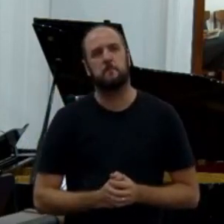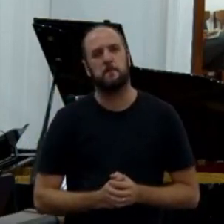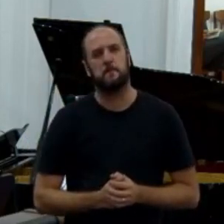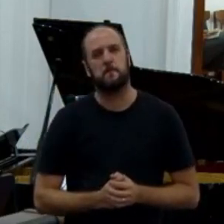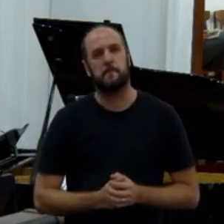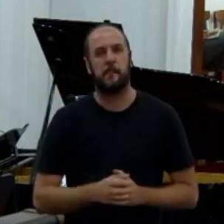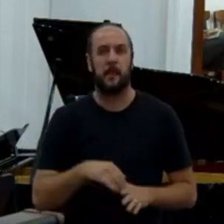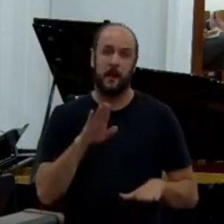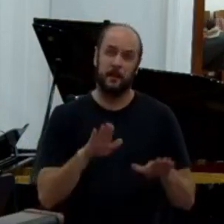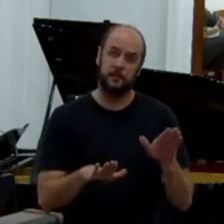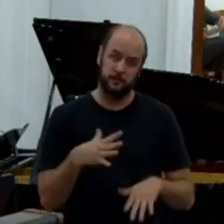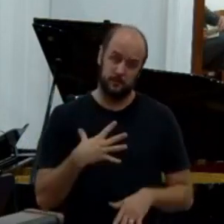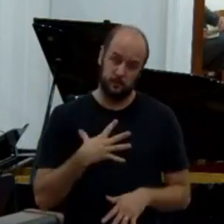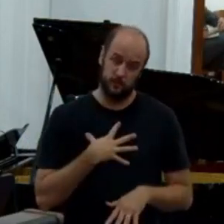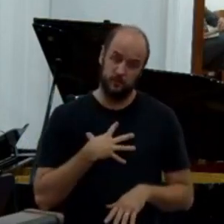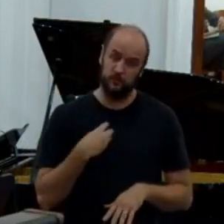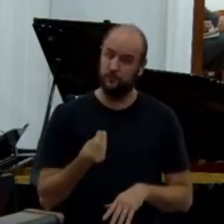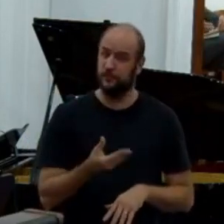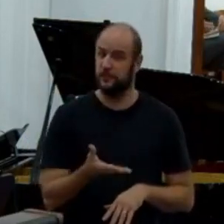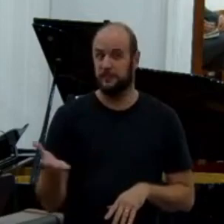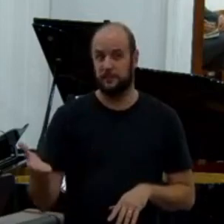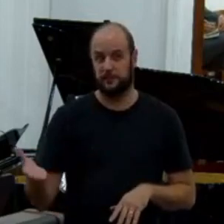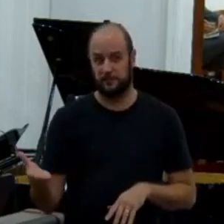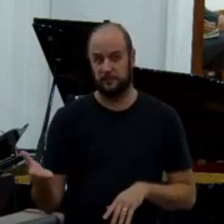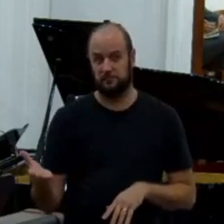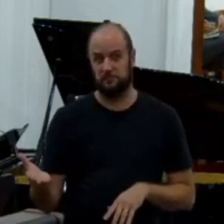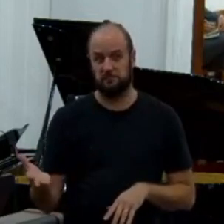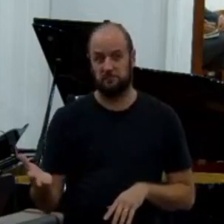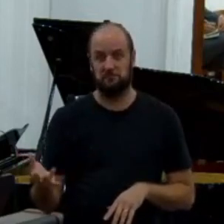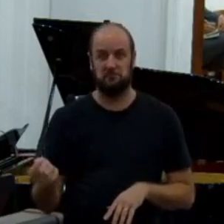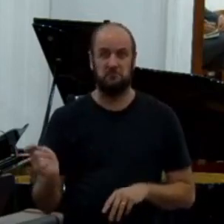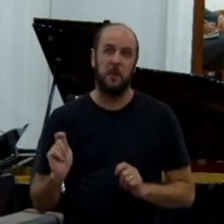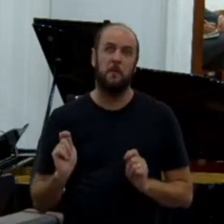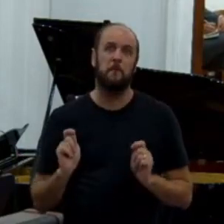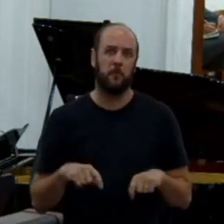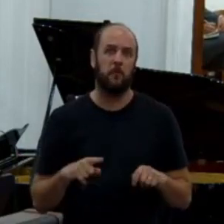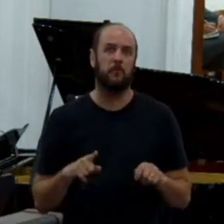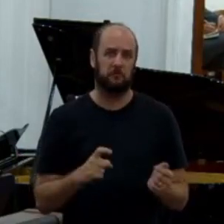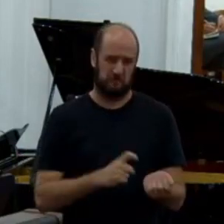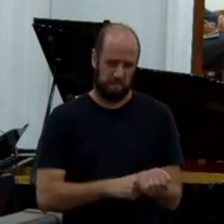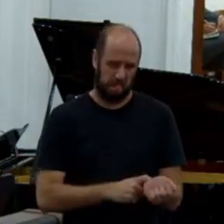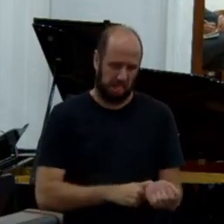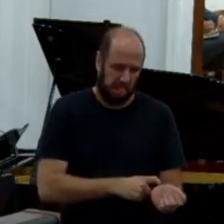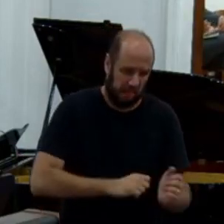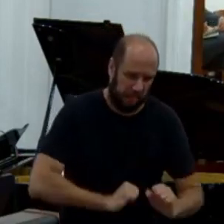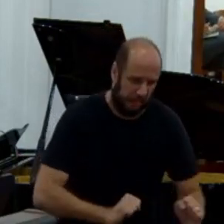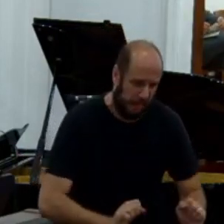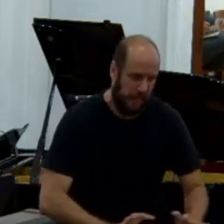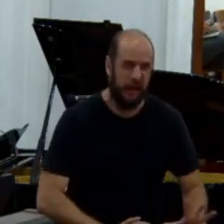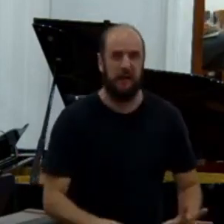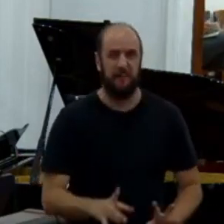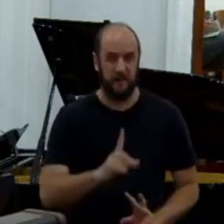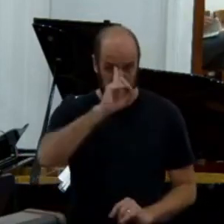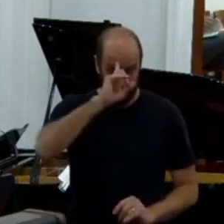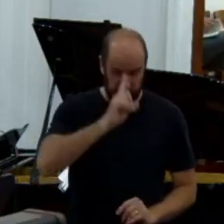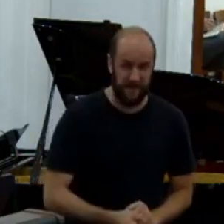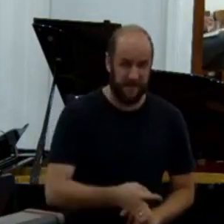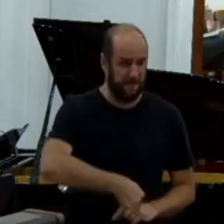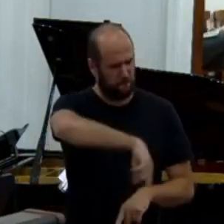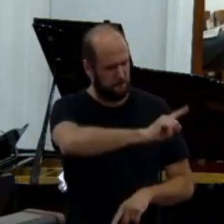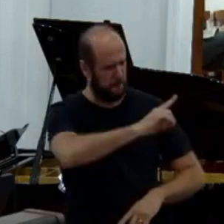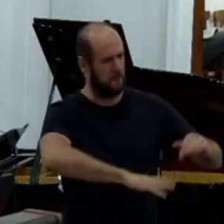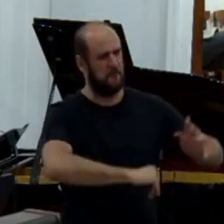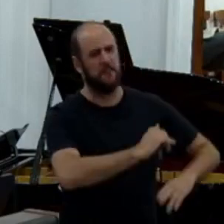Talvez os seus filhos possam ter sido o objeto da sua ira. Talvez você mandou que eles fizessem alguma